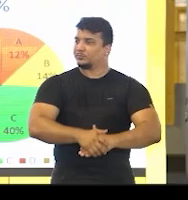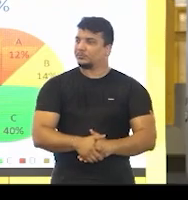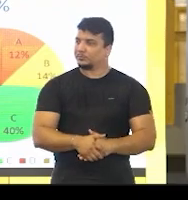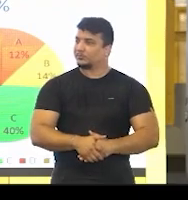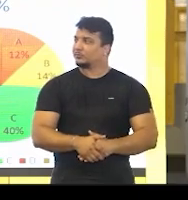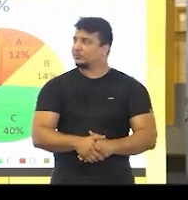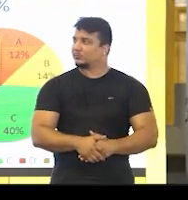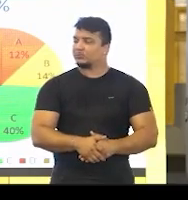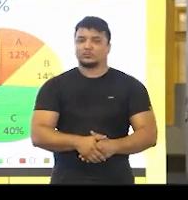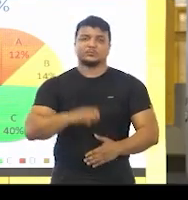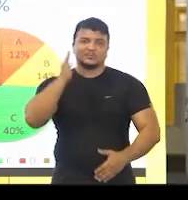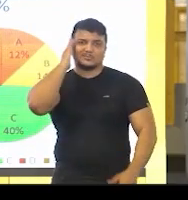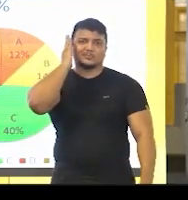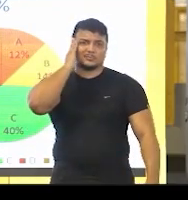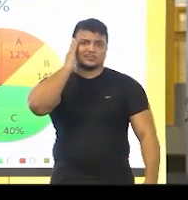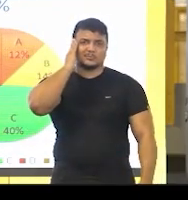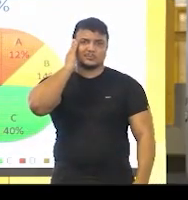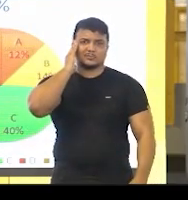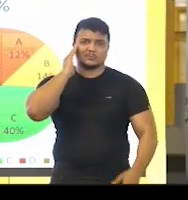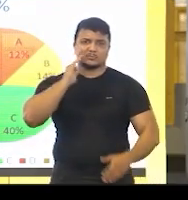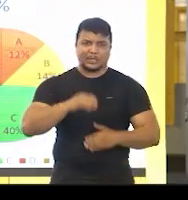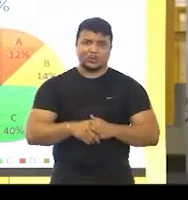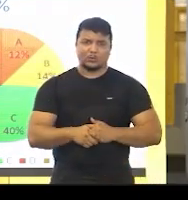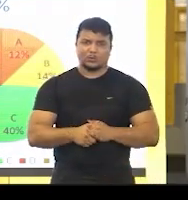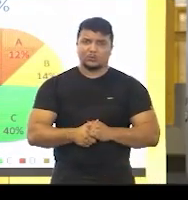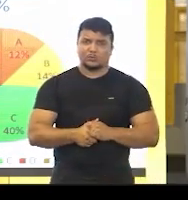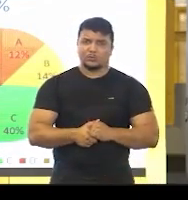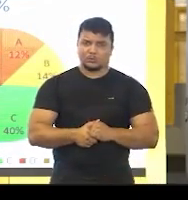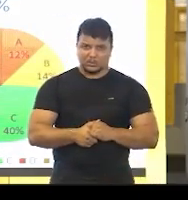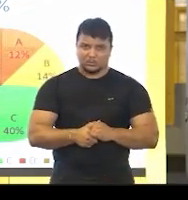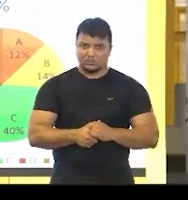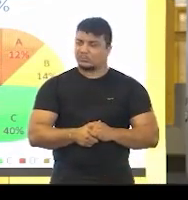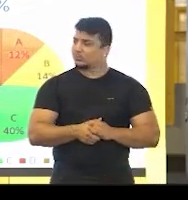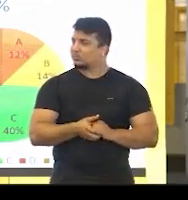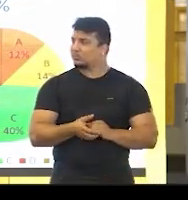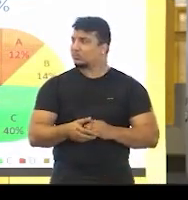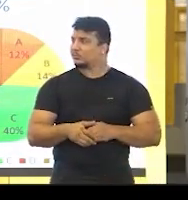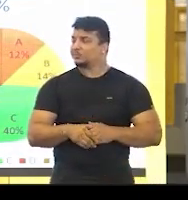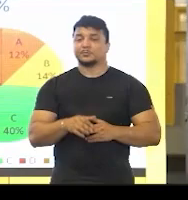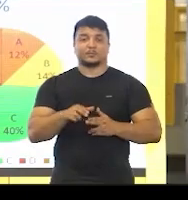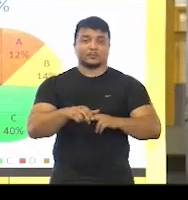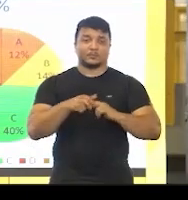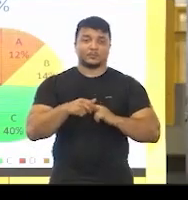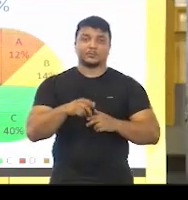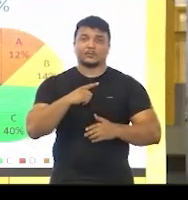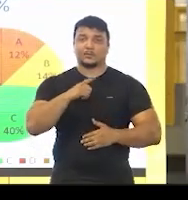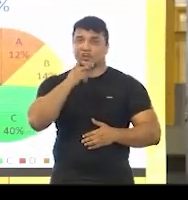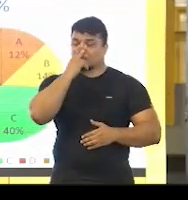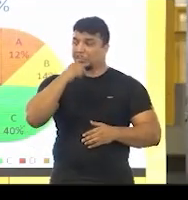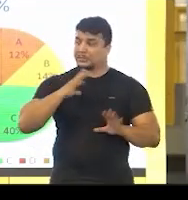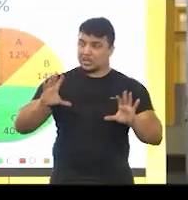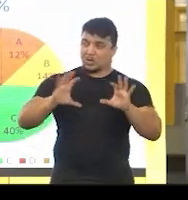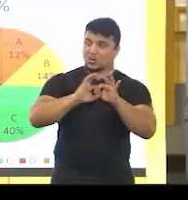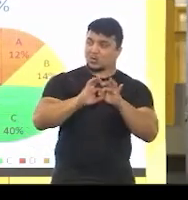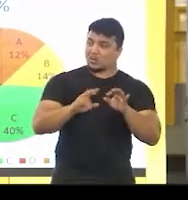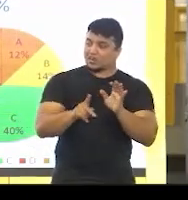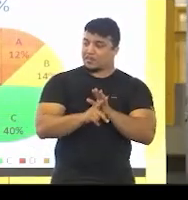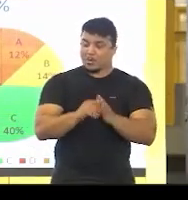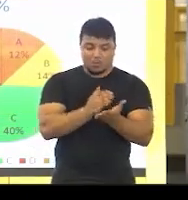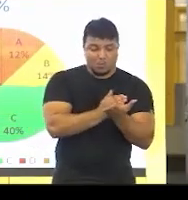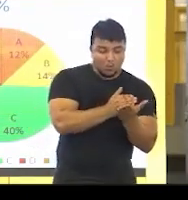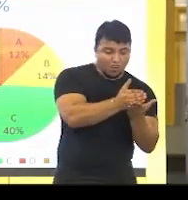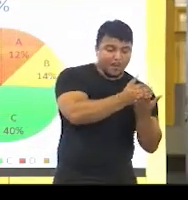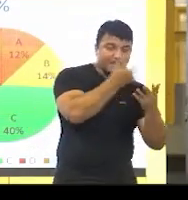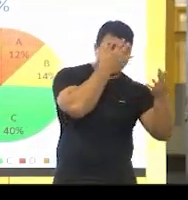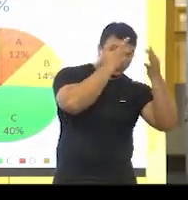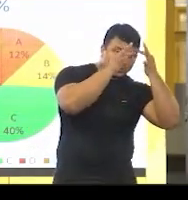errado. Está entendendo? Ei, Marden, entendi. Então assim, os vínculos, ou seja,